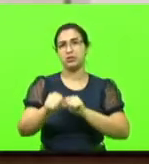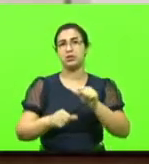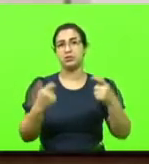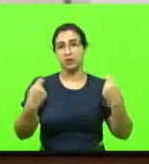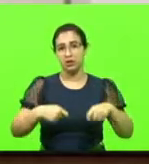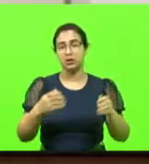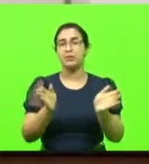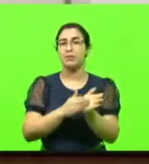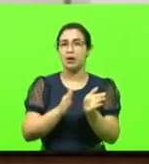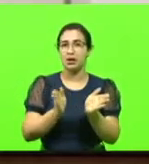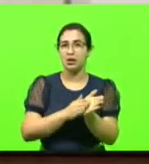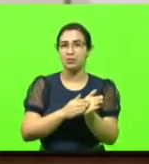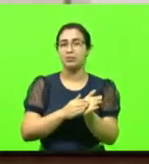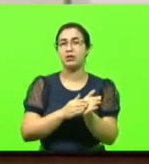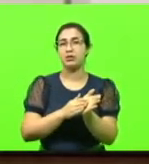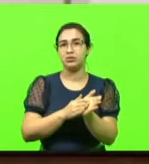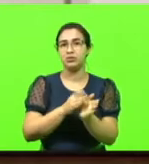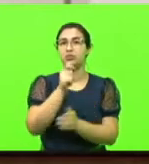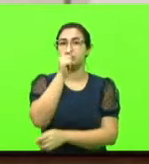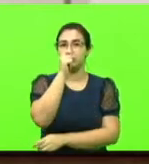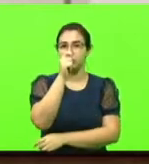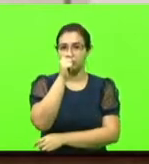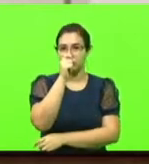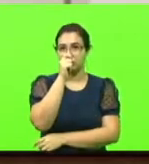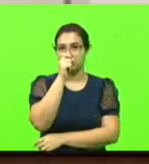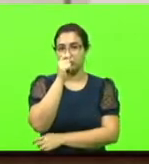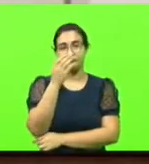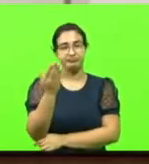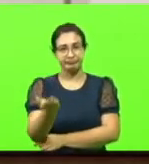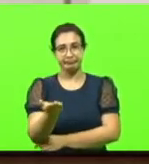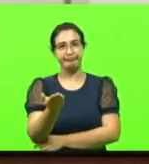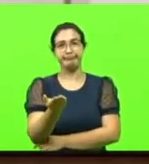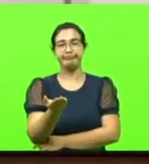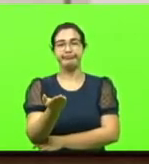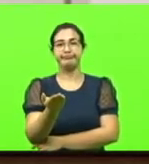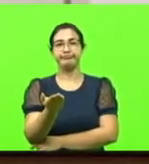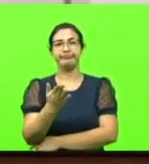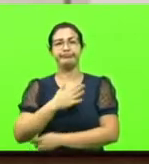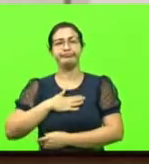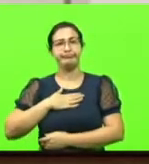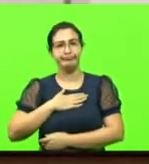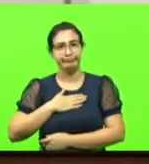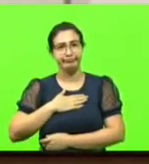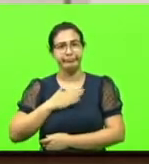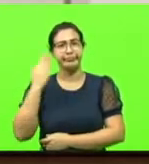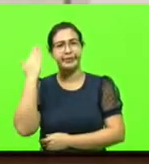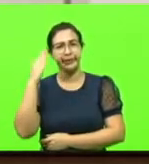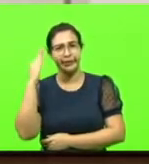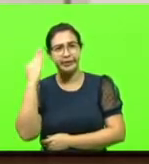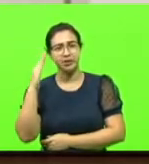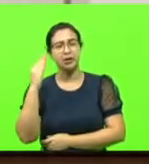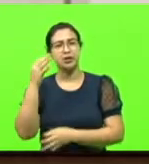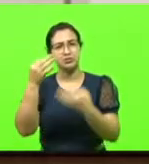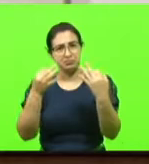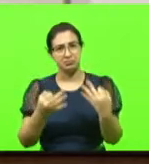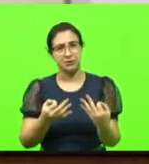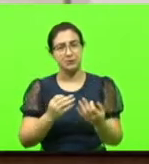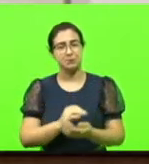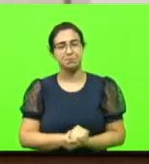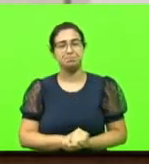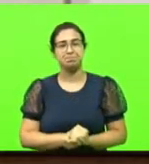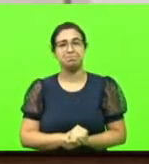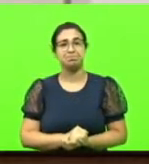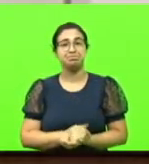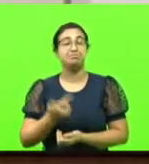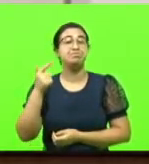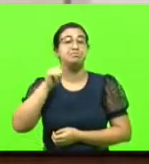Parabéns mais uma vez, João Amin, pela sensibilidade e pelo entendimento. E eu quero citar aqui